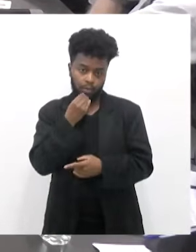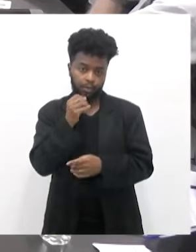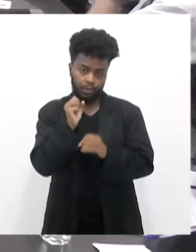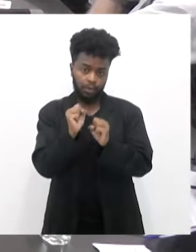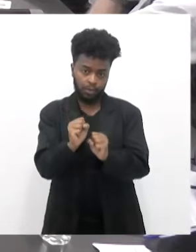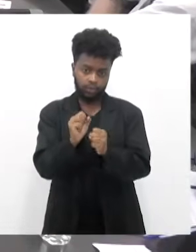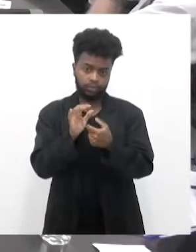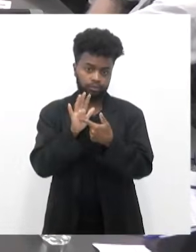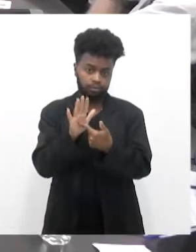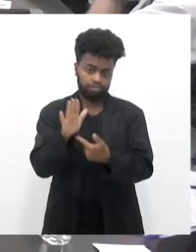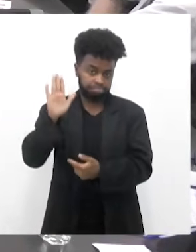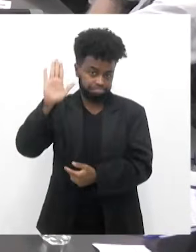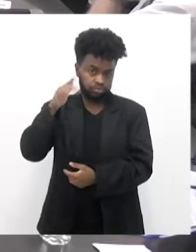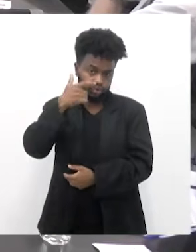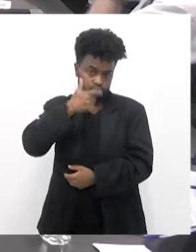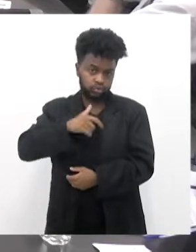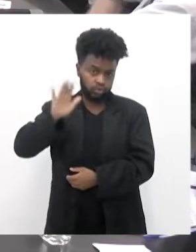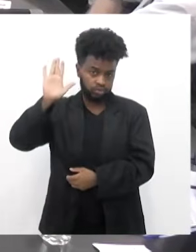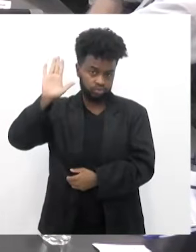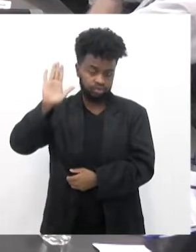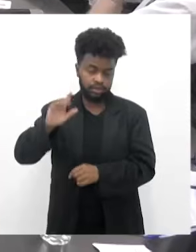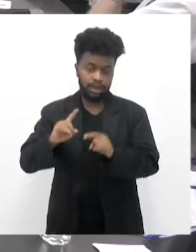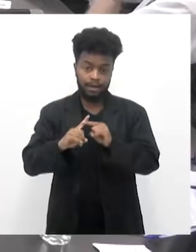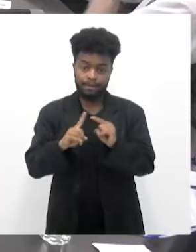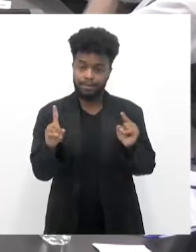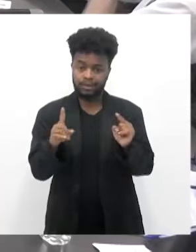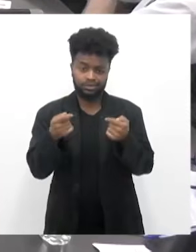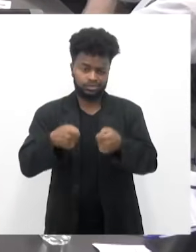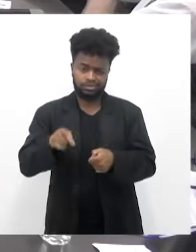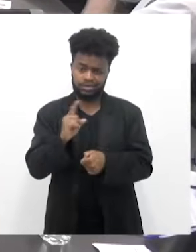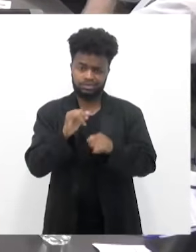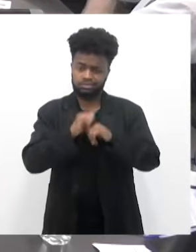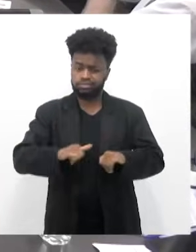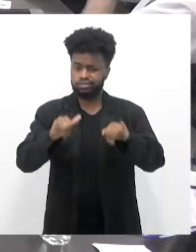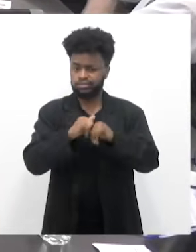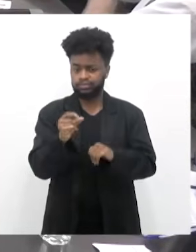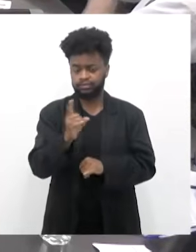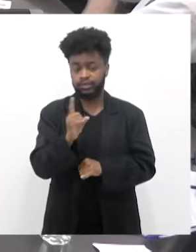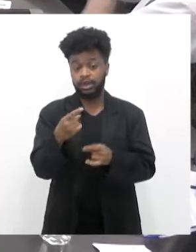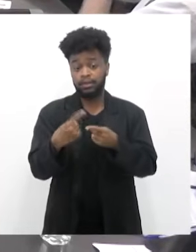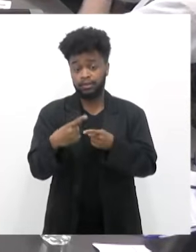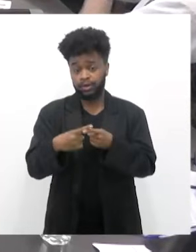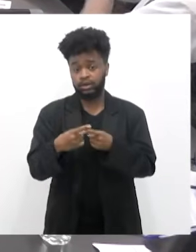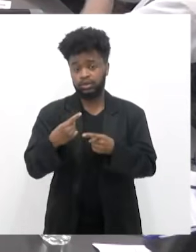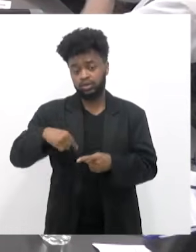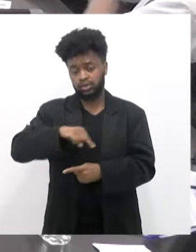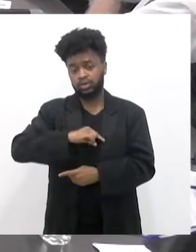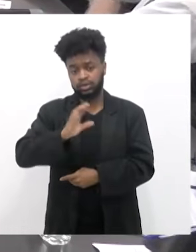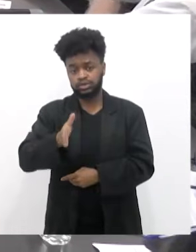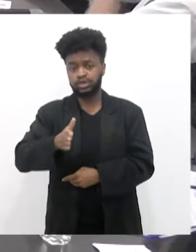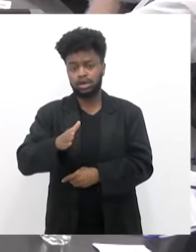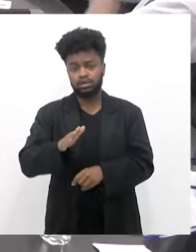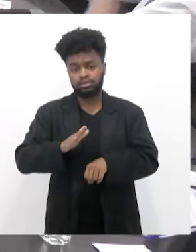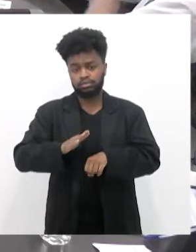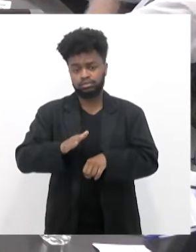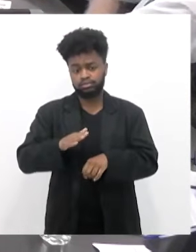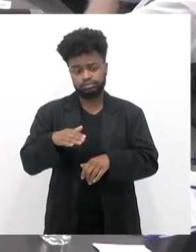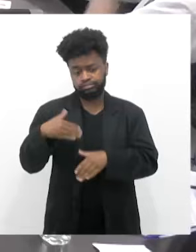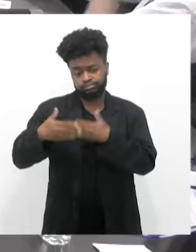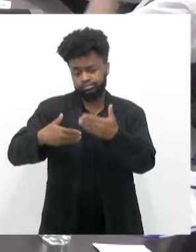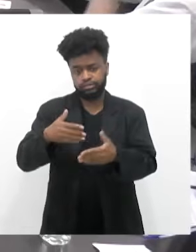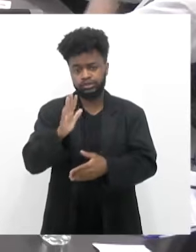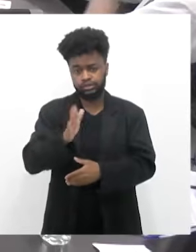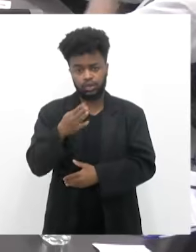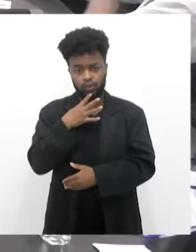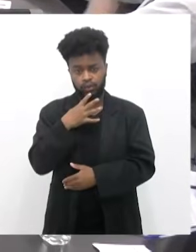externar que é candidato, obviamente, mas não há necessidade da propaganda que nós nos submetemos no pleito habitual.